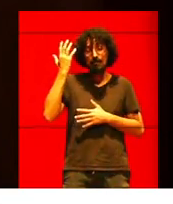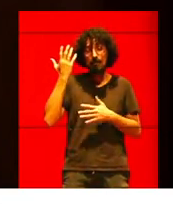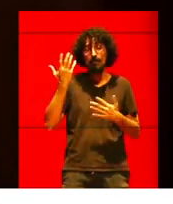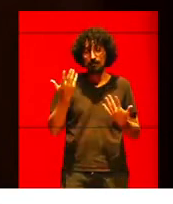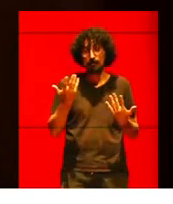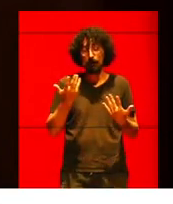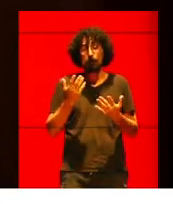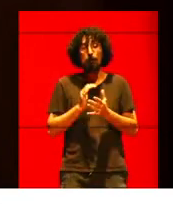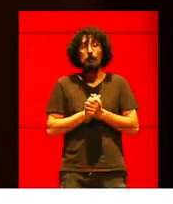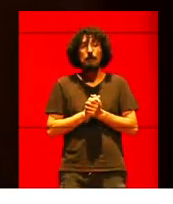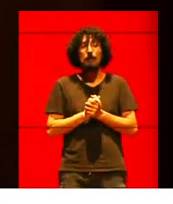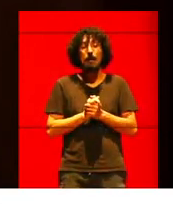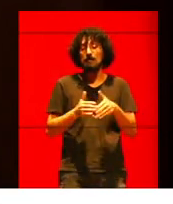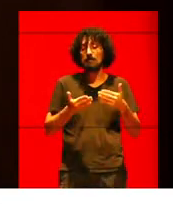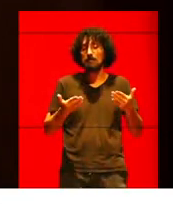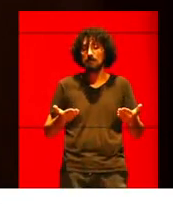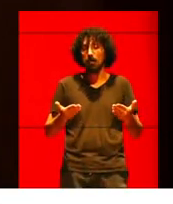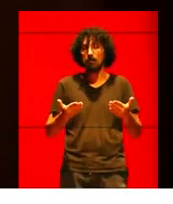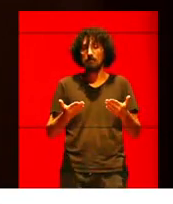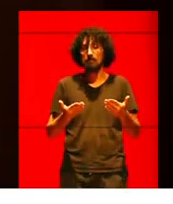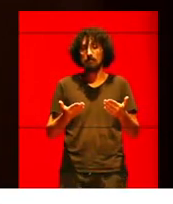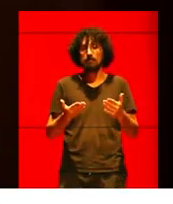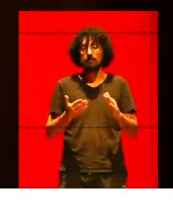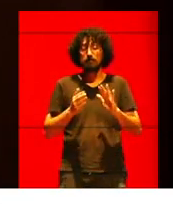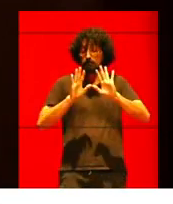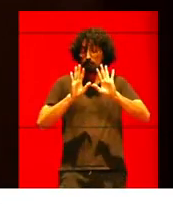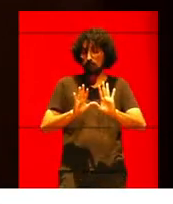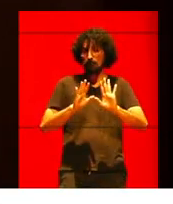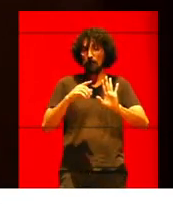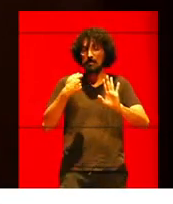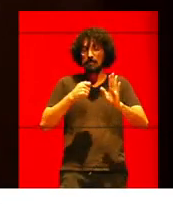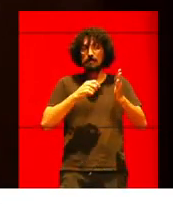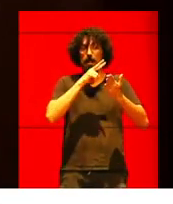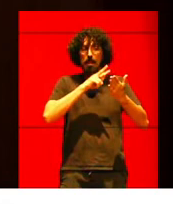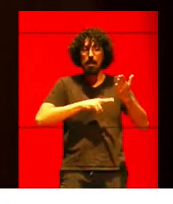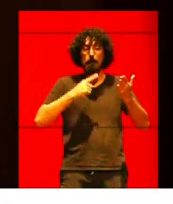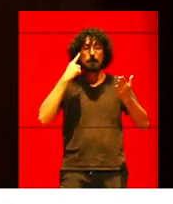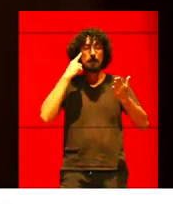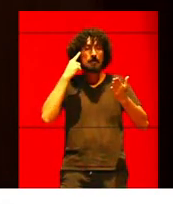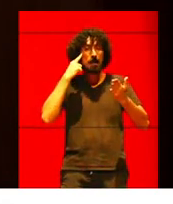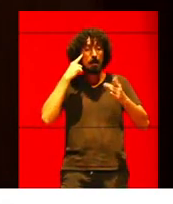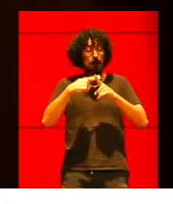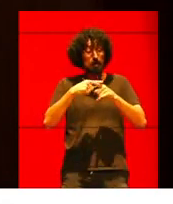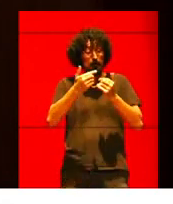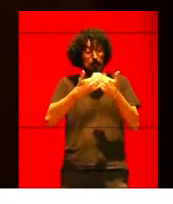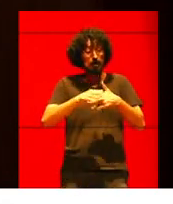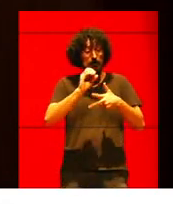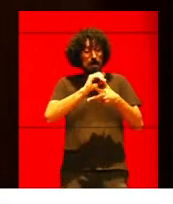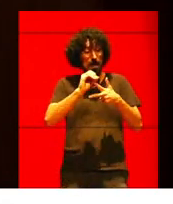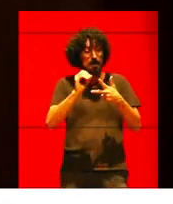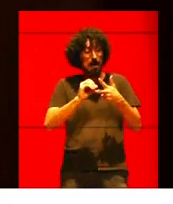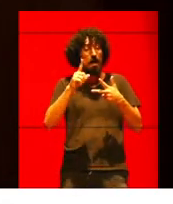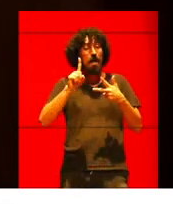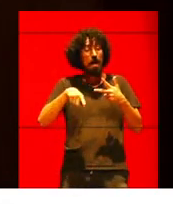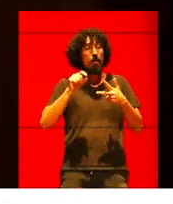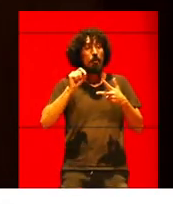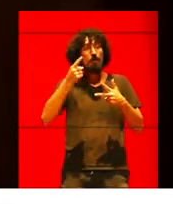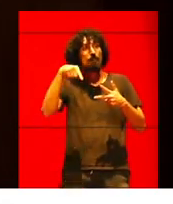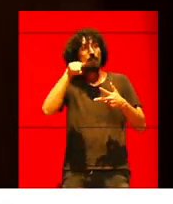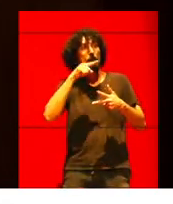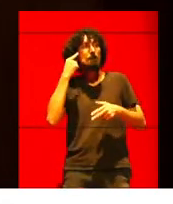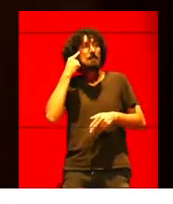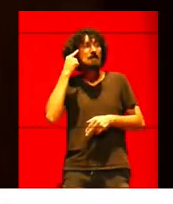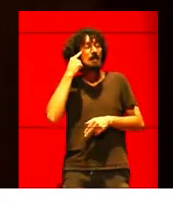vai acontecendo. Cara, não, pera, pensa. Essa prova é para você pensar. Cada escola dessa tem